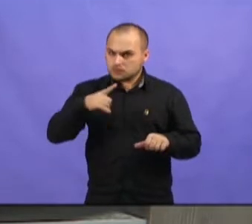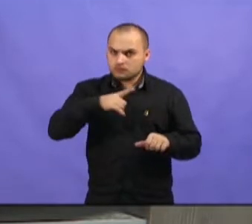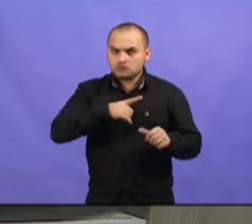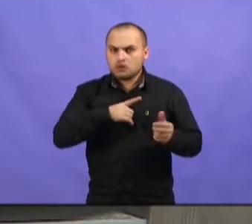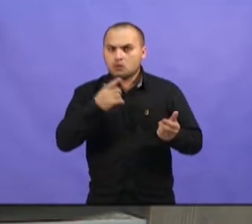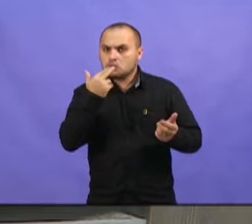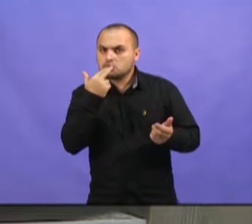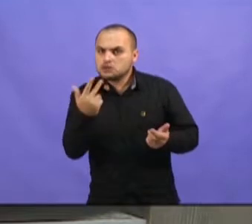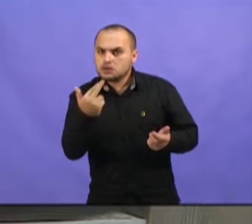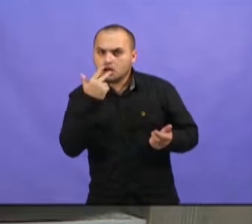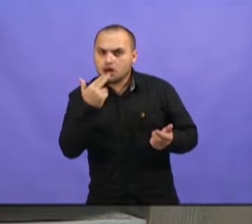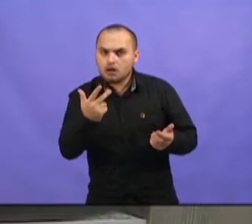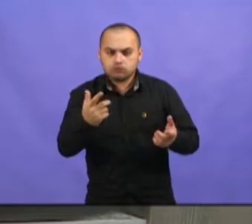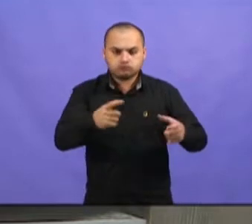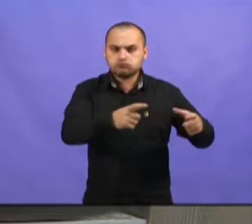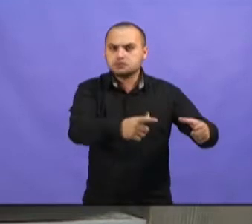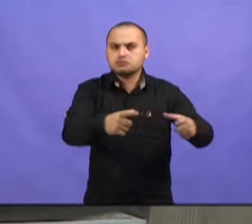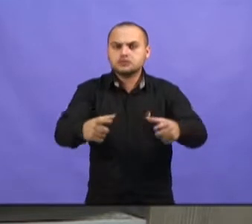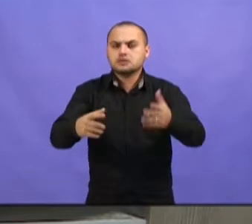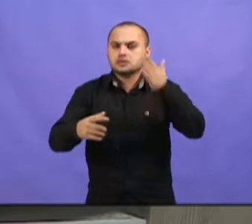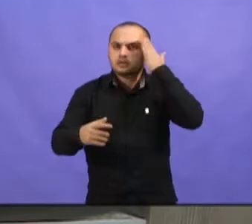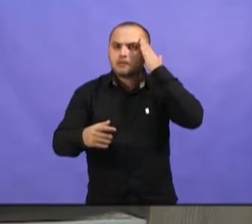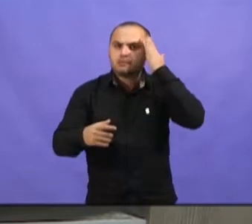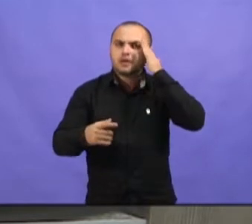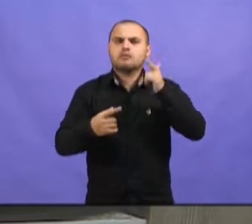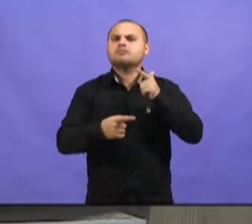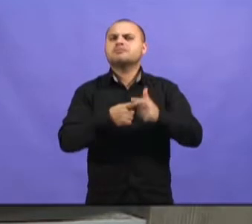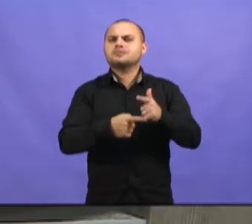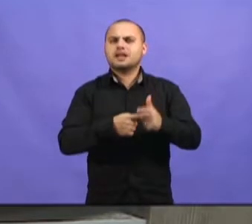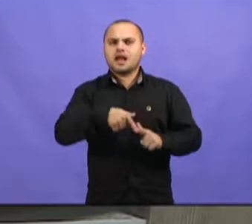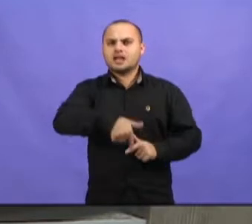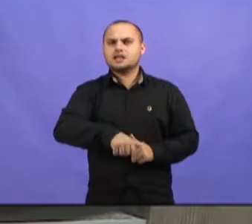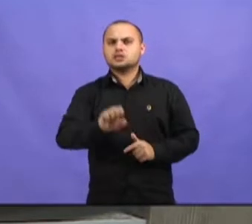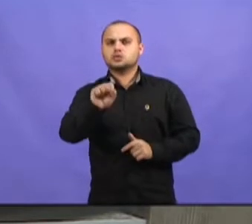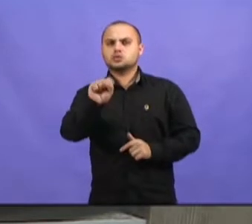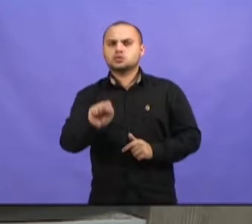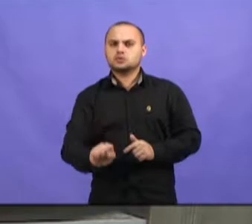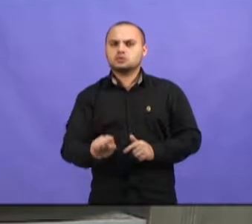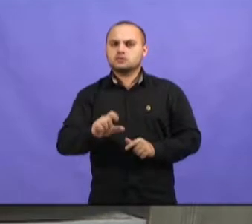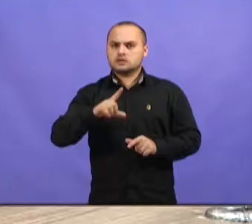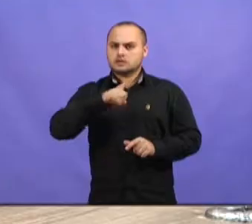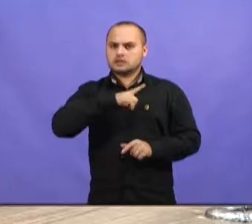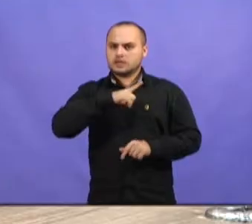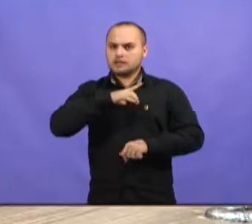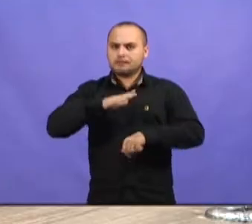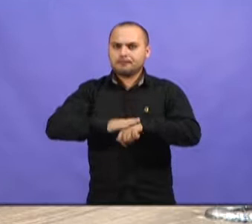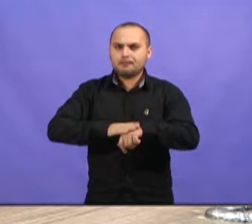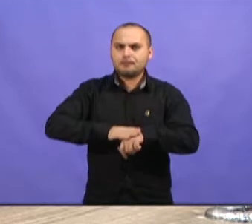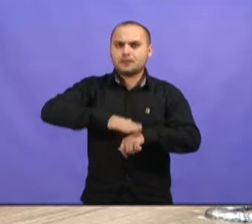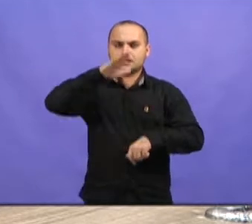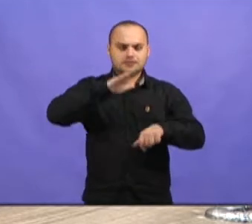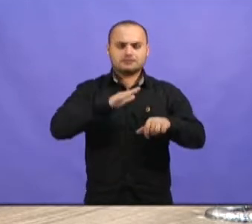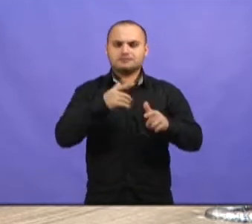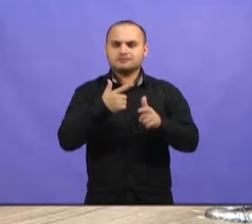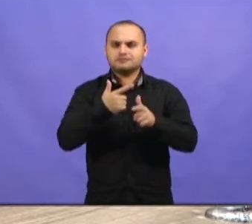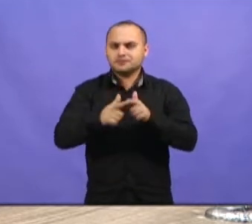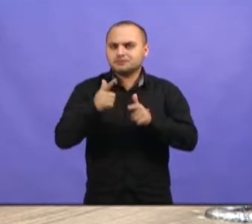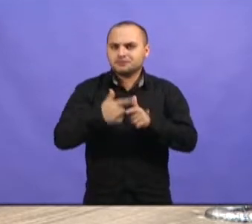já localizado, identificado, que está fazendo com que os homens da região sul do Brasil